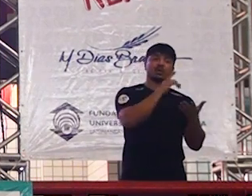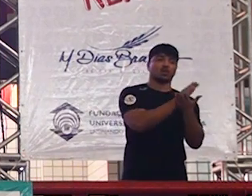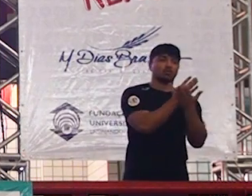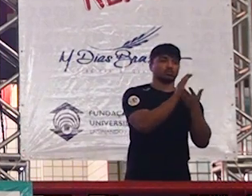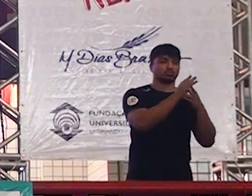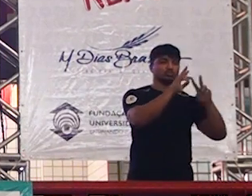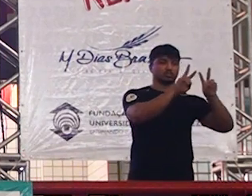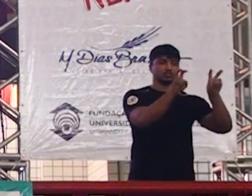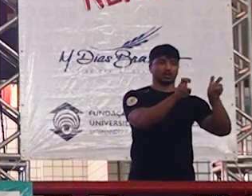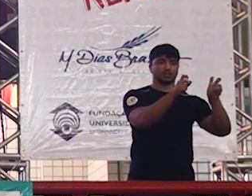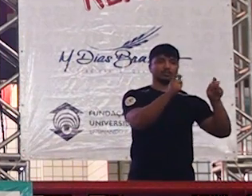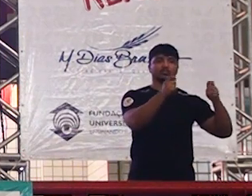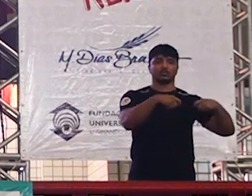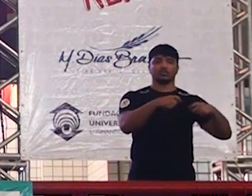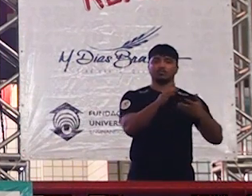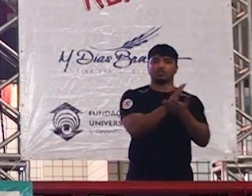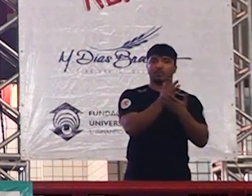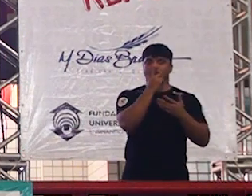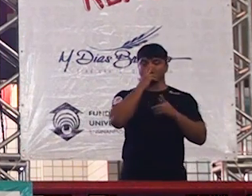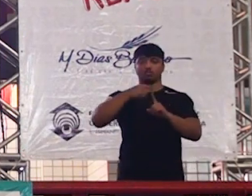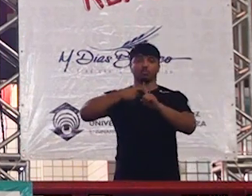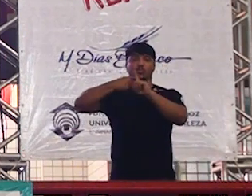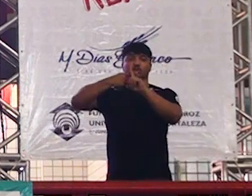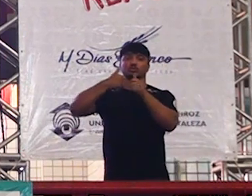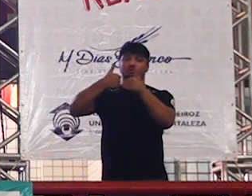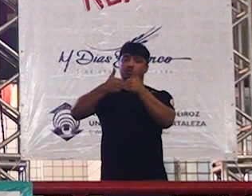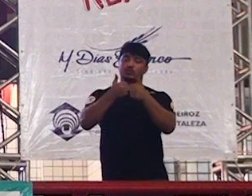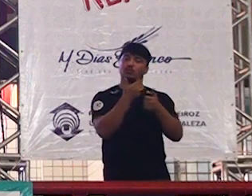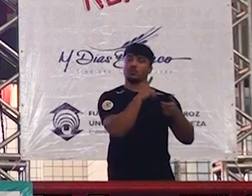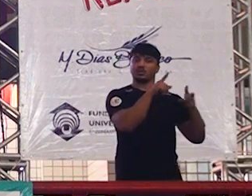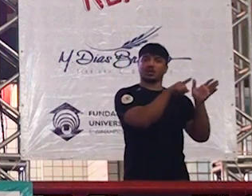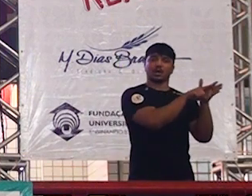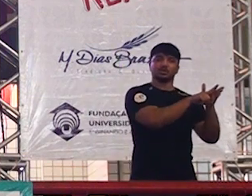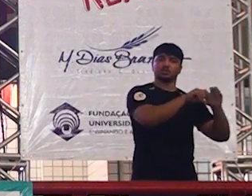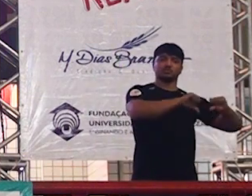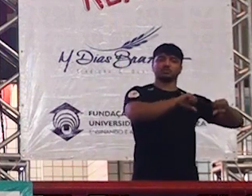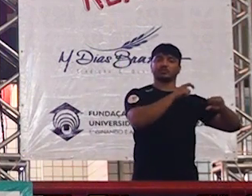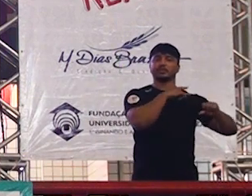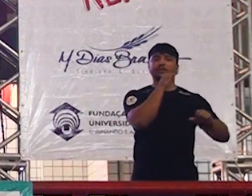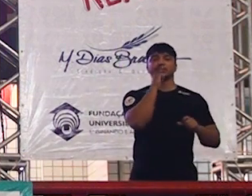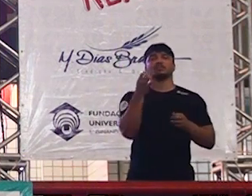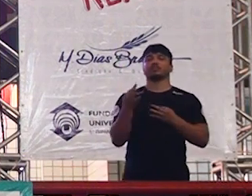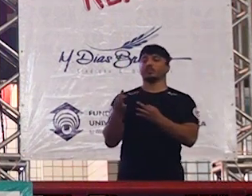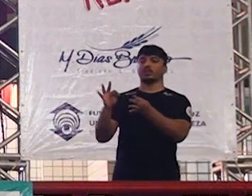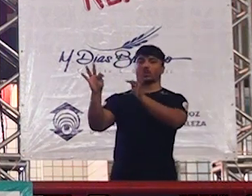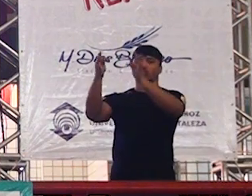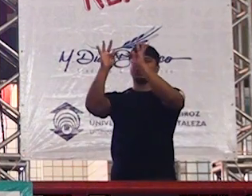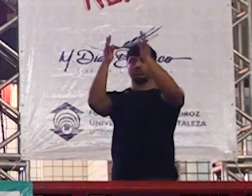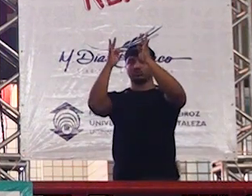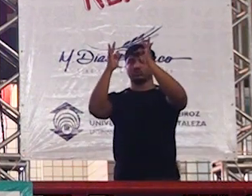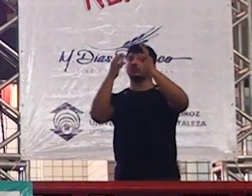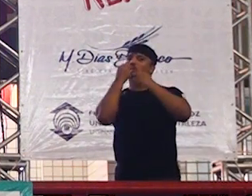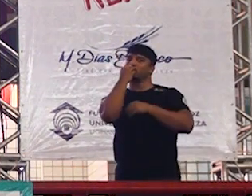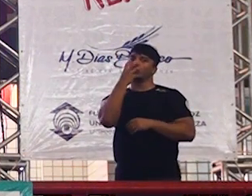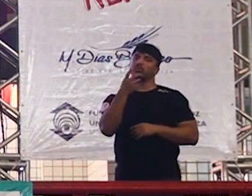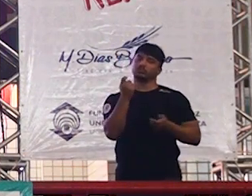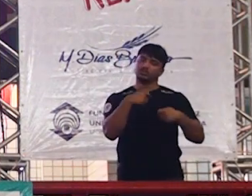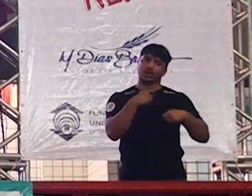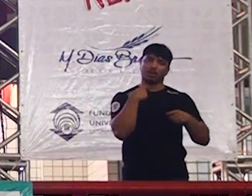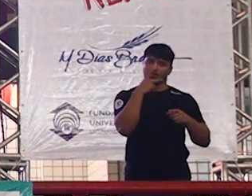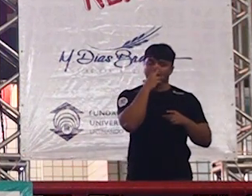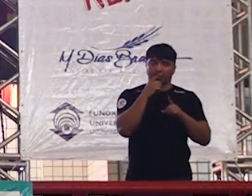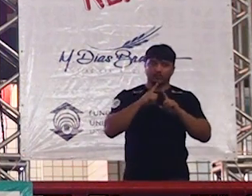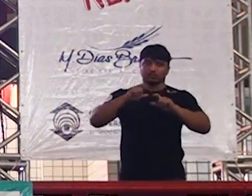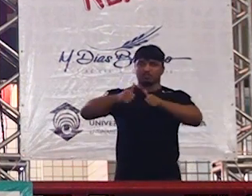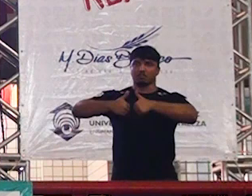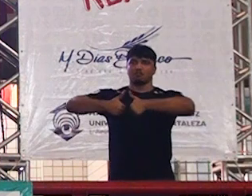que dá para você trabalhar os prós e contras. Por exemplo, tema sobre tecnologia. Dá certinho para fazer uma análise do que a